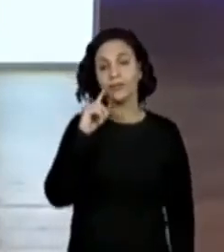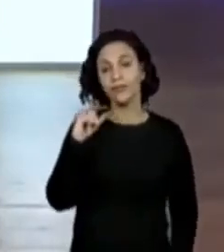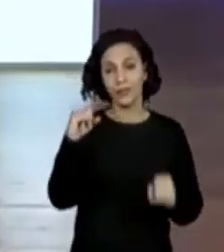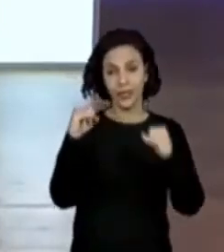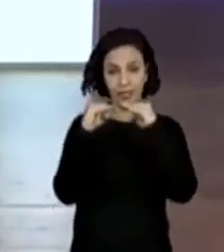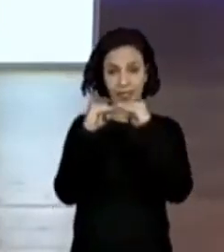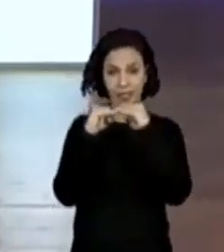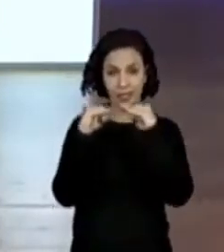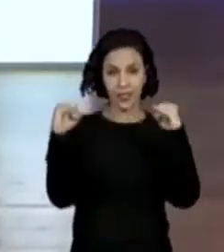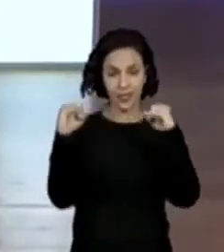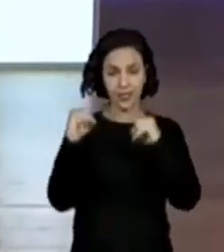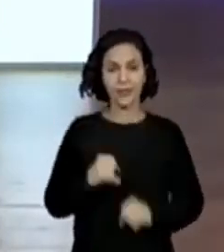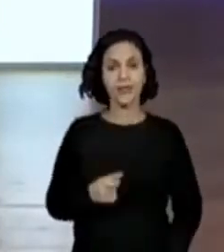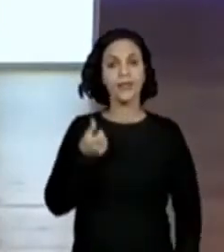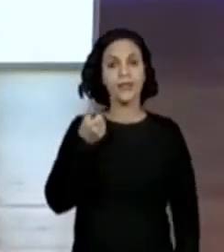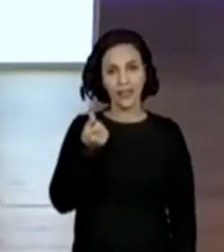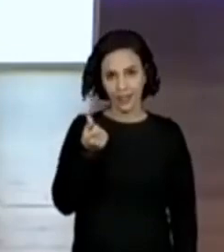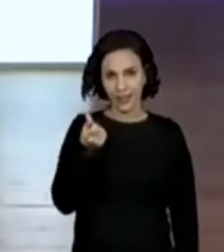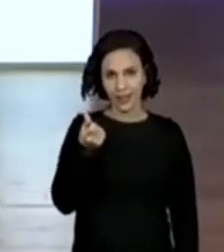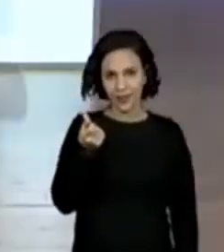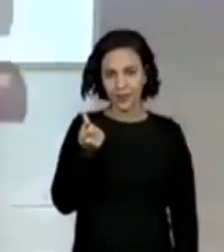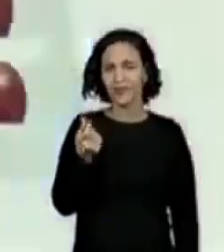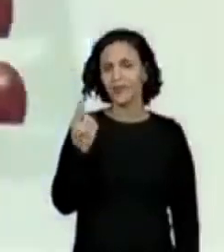linha, 6, ó.